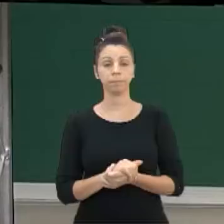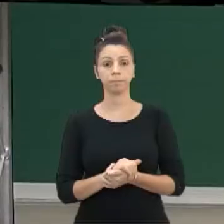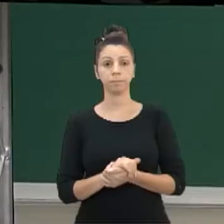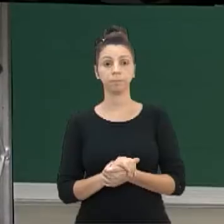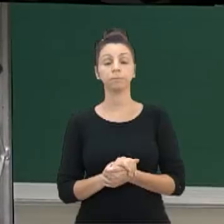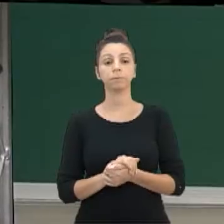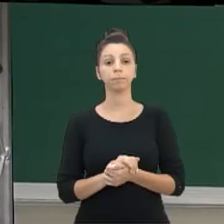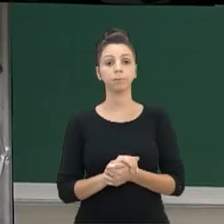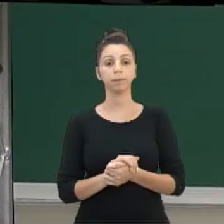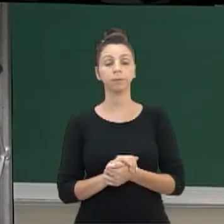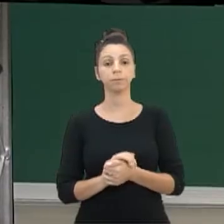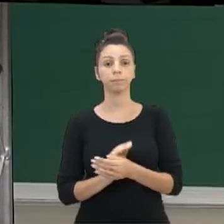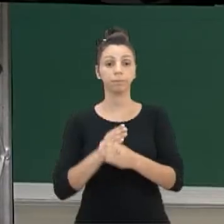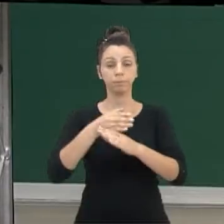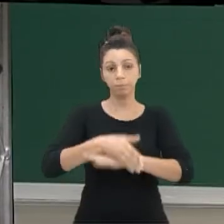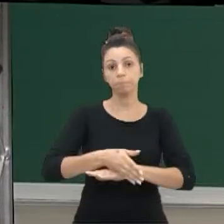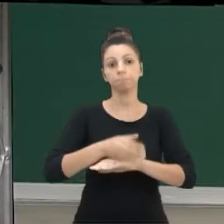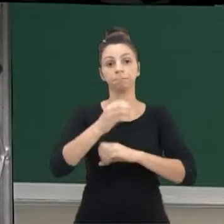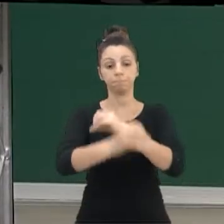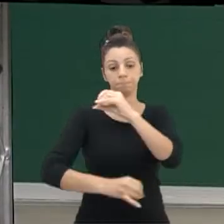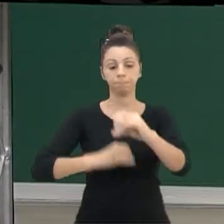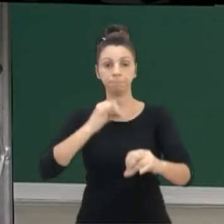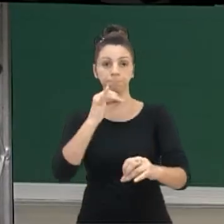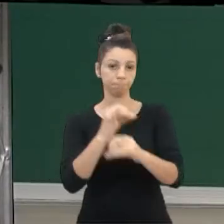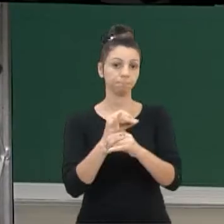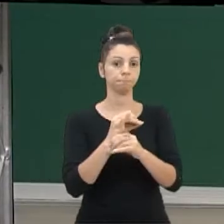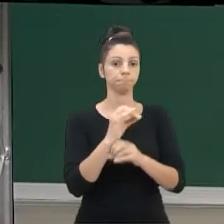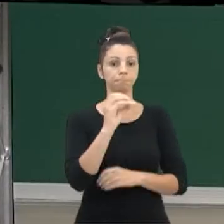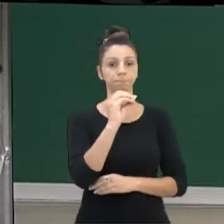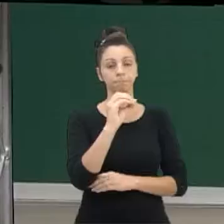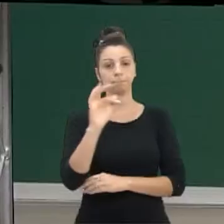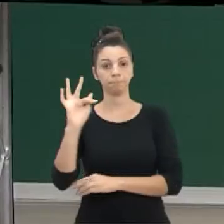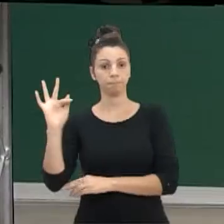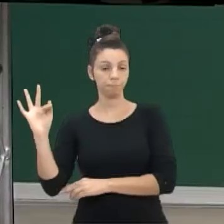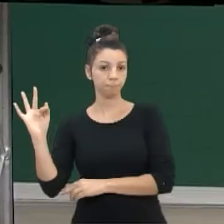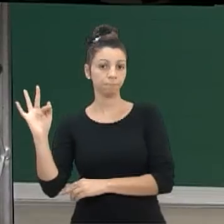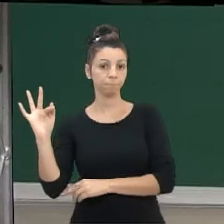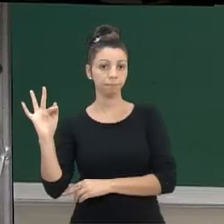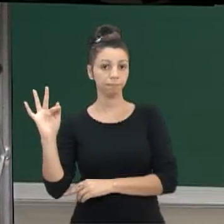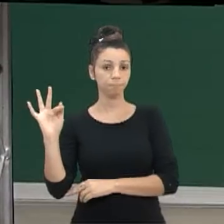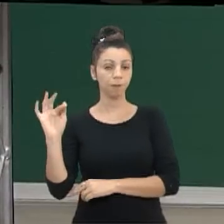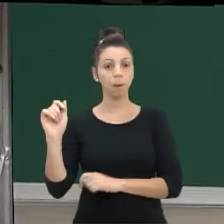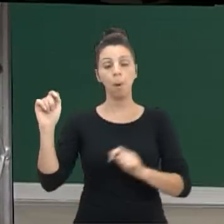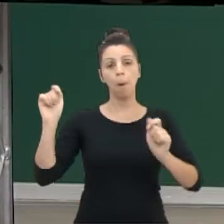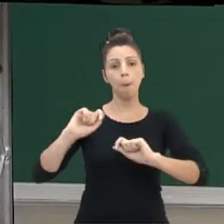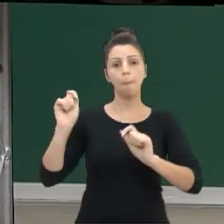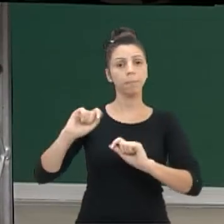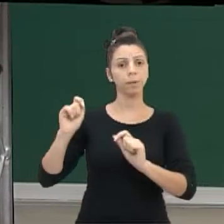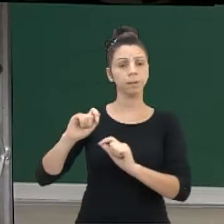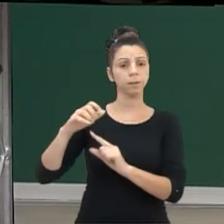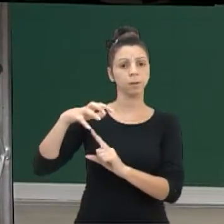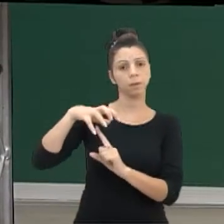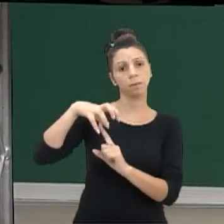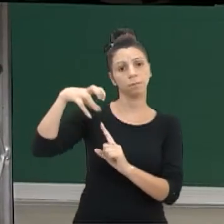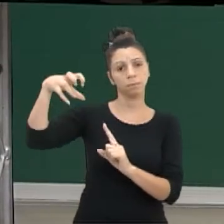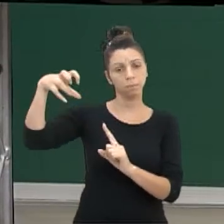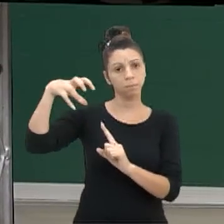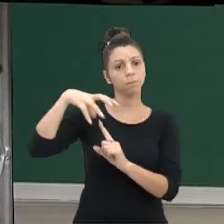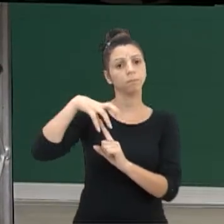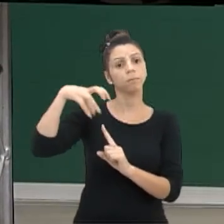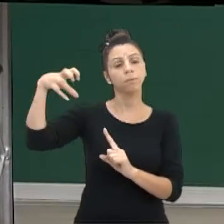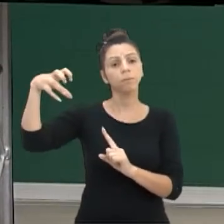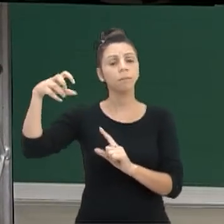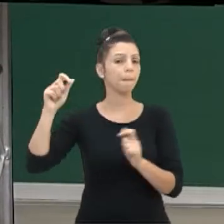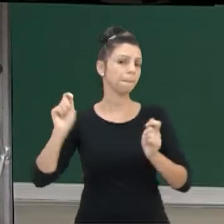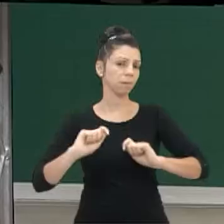veiculado offline, né? Ou seja, não preciso estar online, não precisa de ter próximo a mim uma rede de acesso à internet, né? Eu não preciso de ter